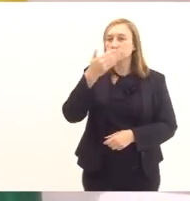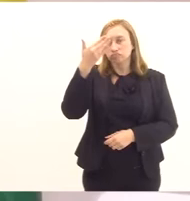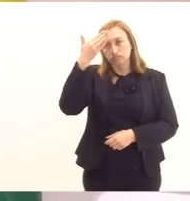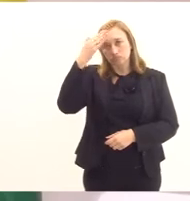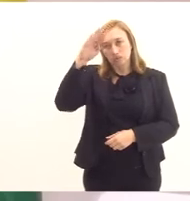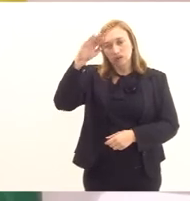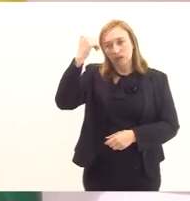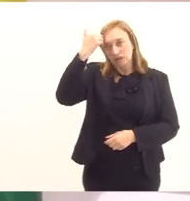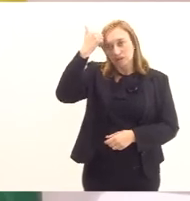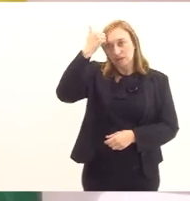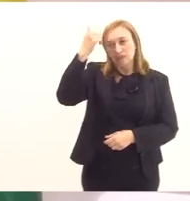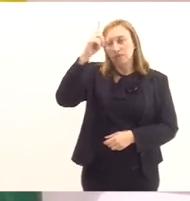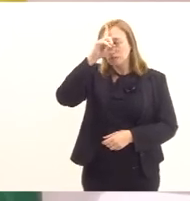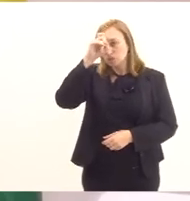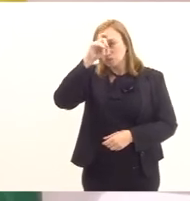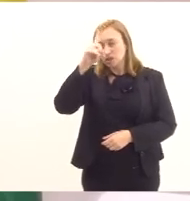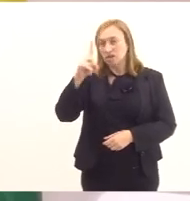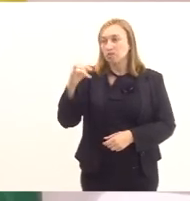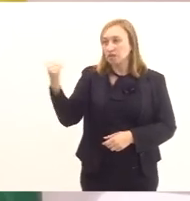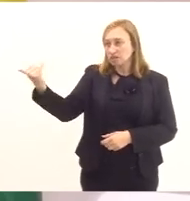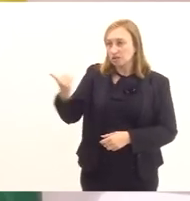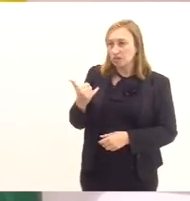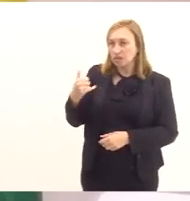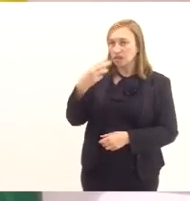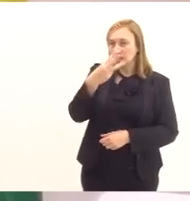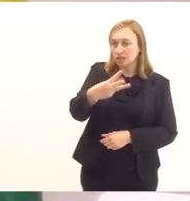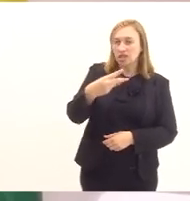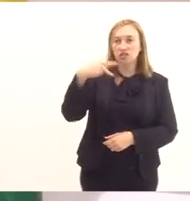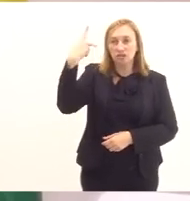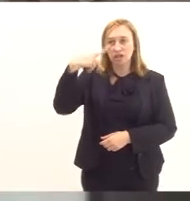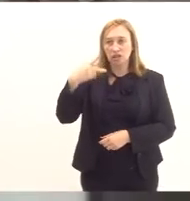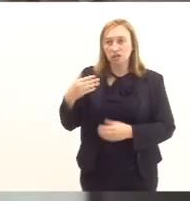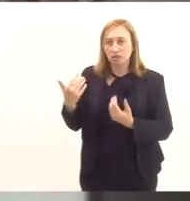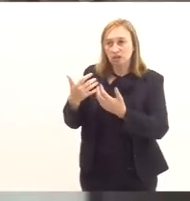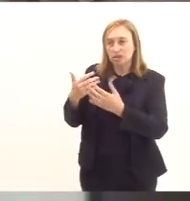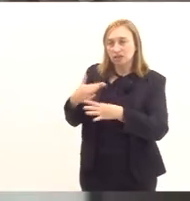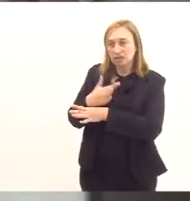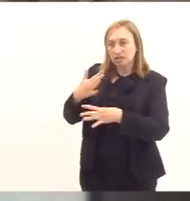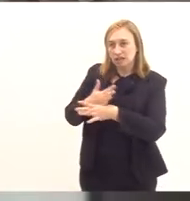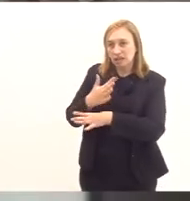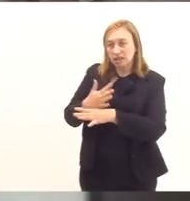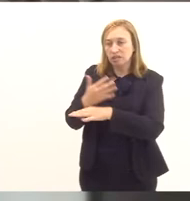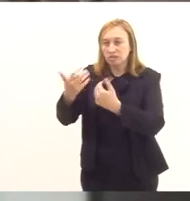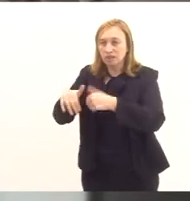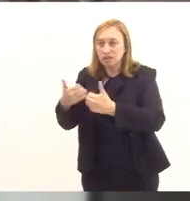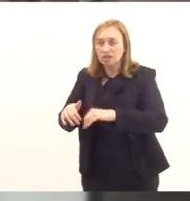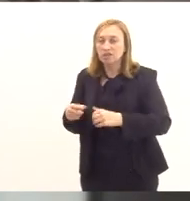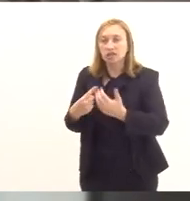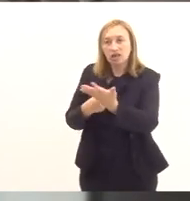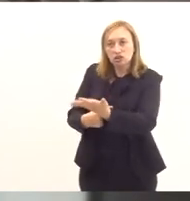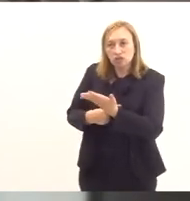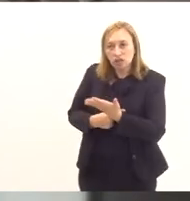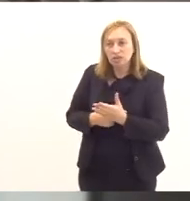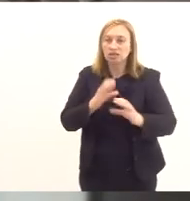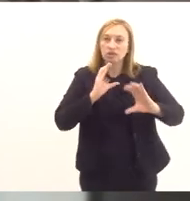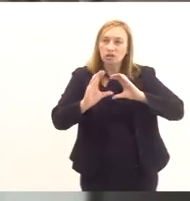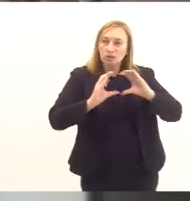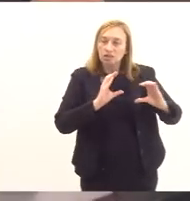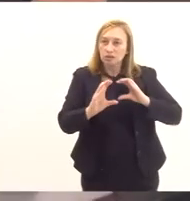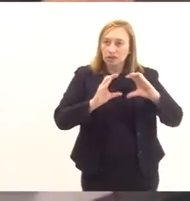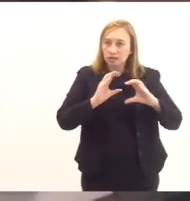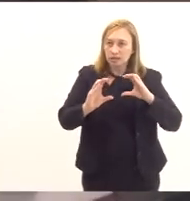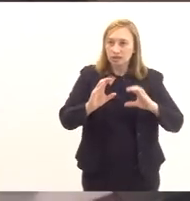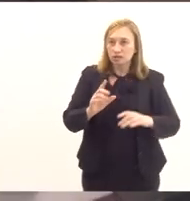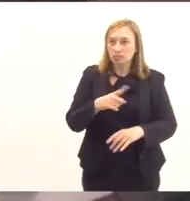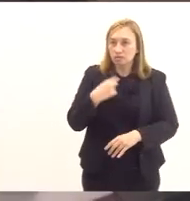justificou a ausência aqui mas são os três vereadores da cidade de Petrópolis que tem contribuído nessa interlocução com o Parlamento